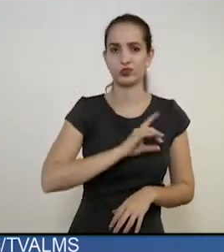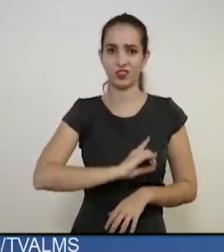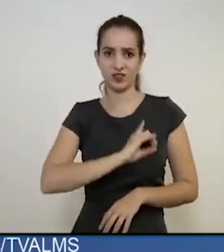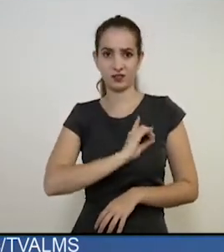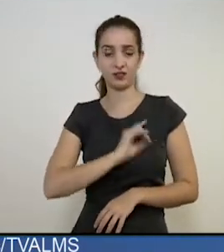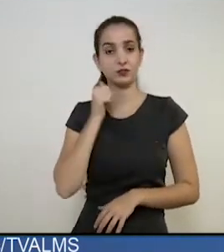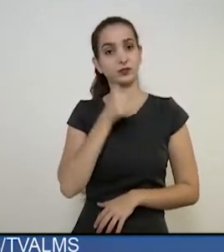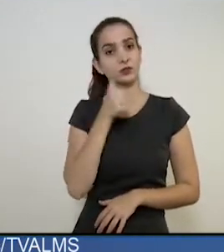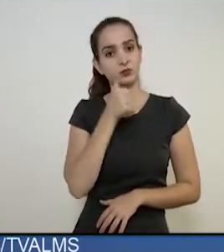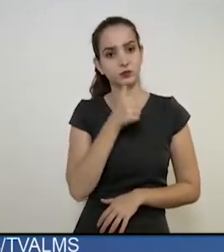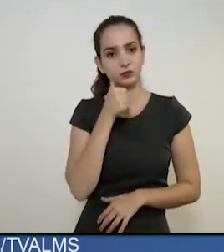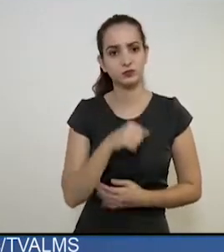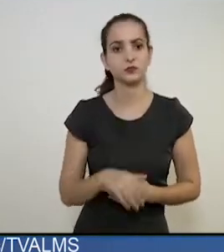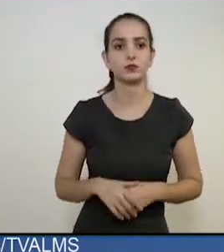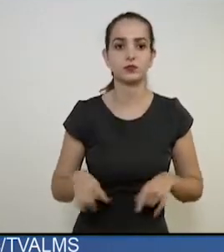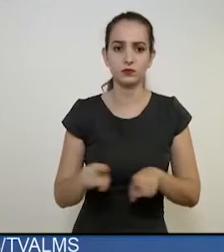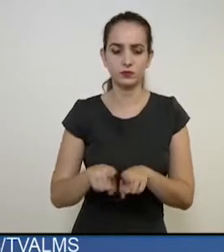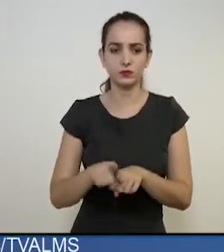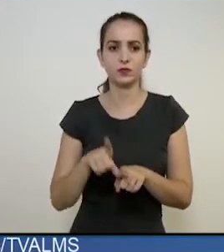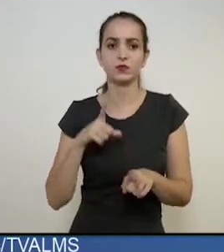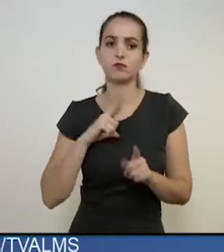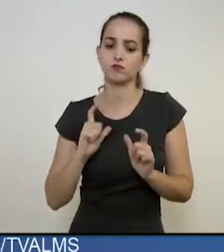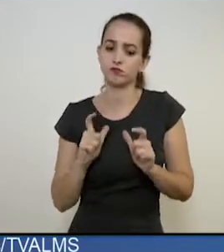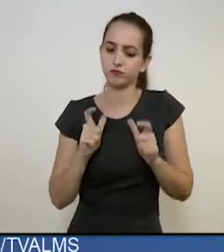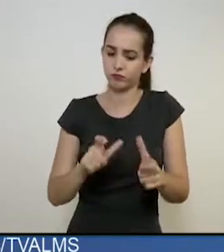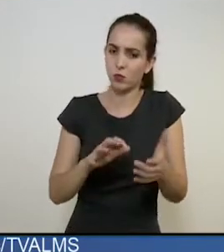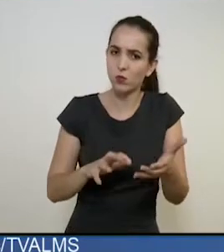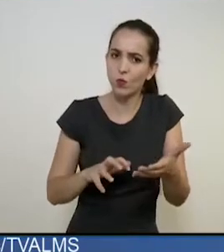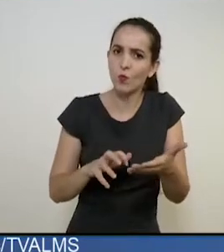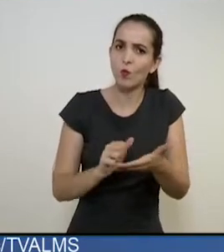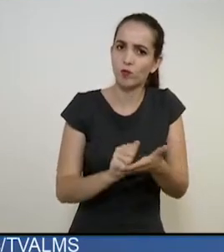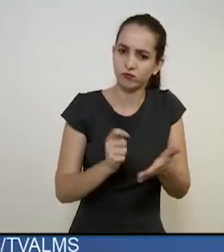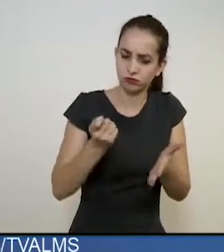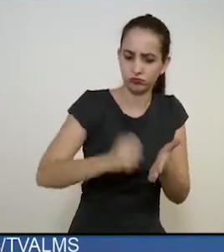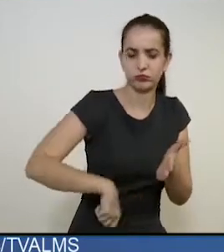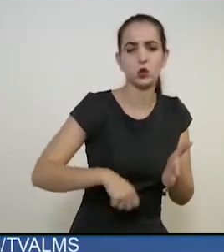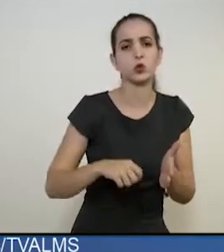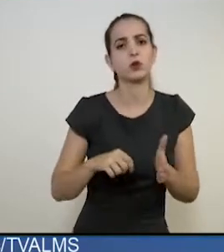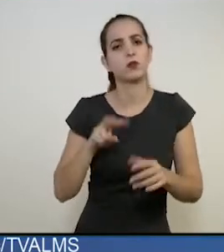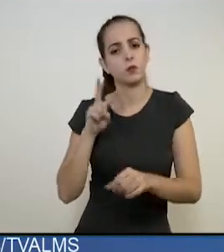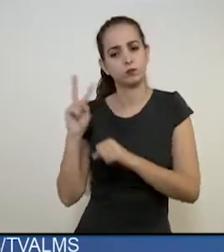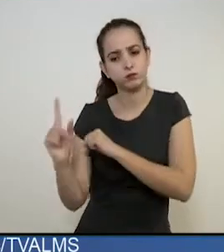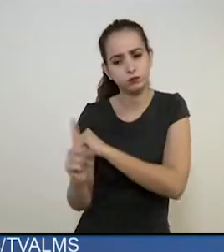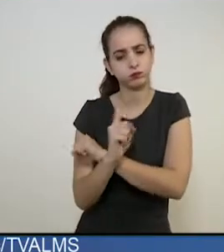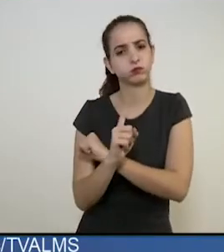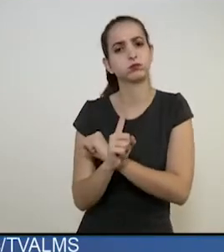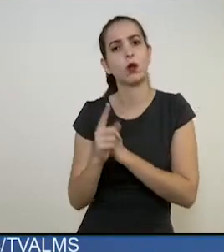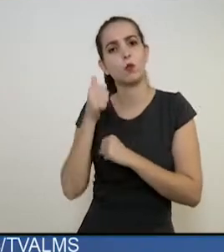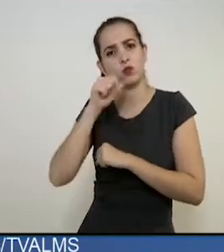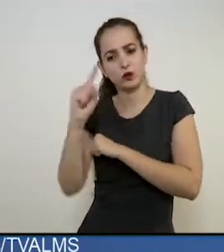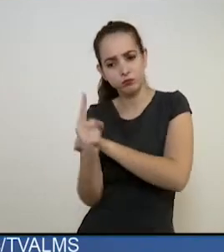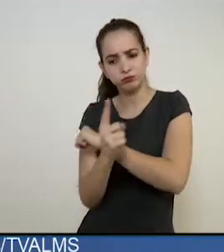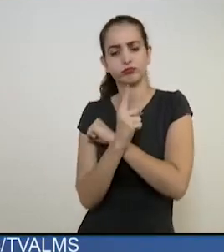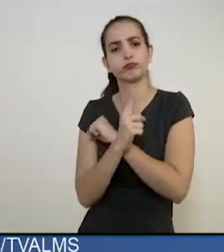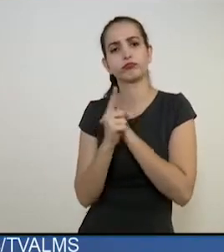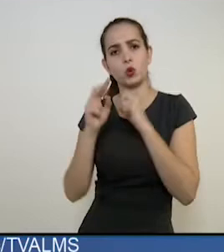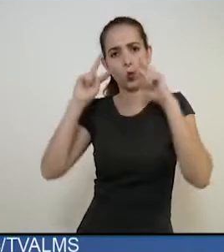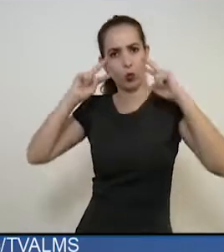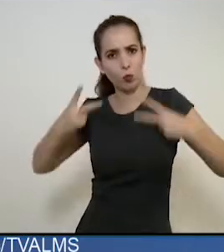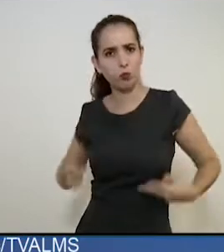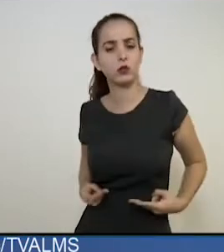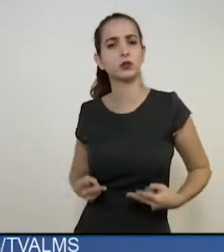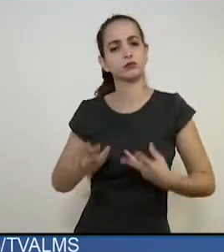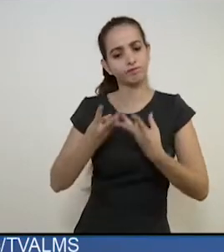mulher, a implementação desse atendimento humanizado. Hoje, eu acompanhei o governador na sede dos